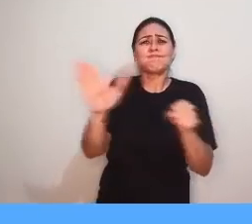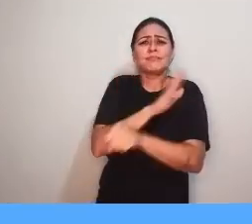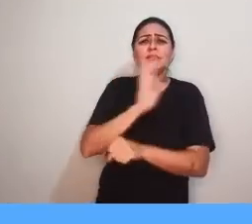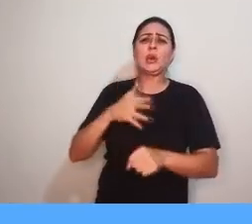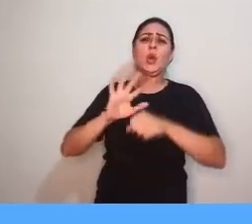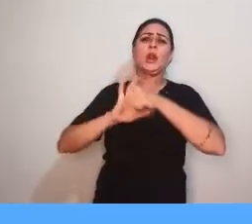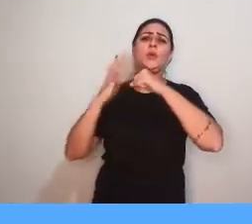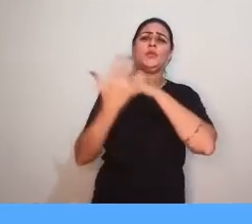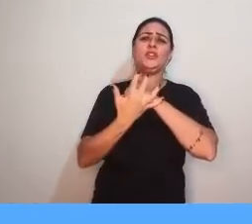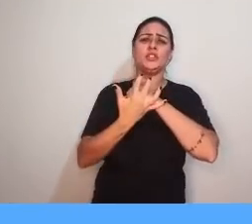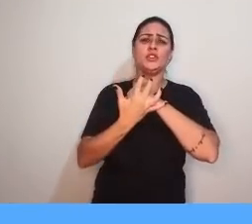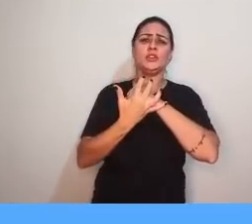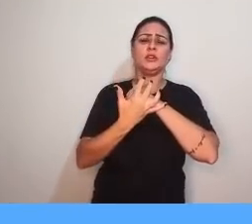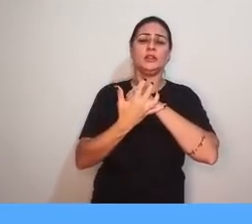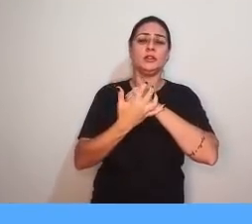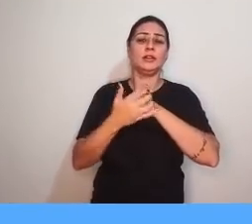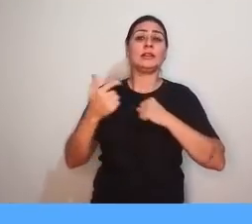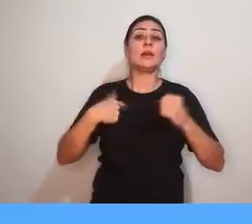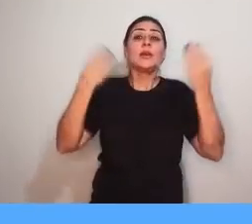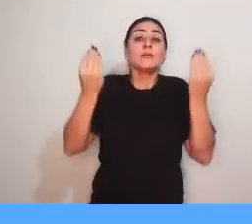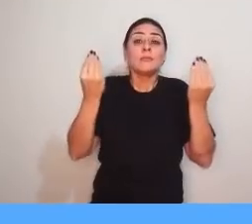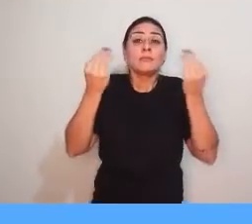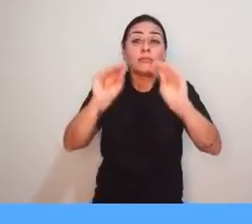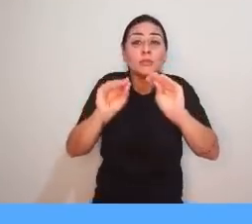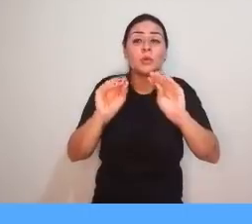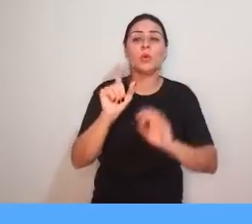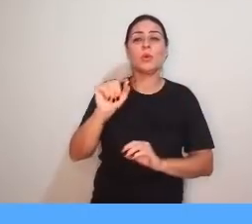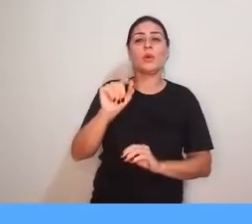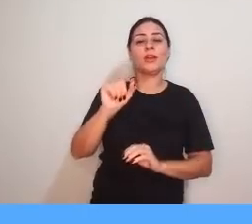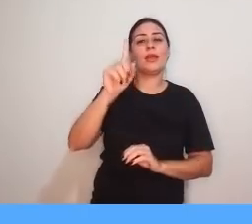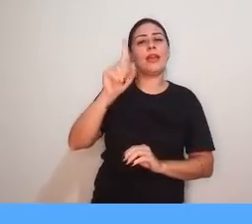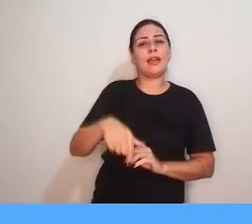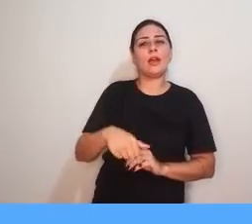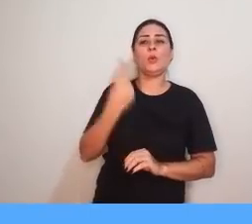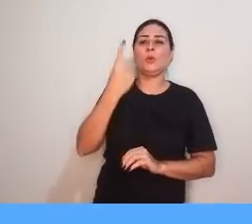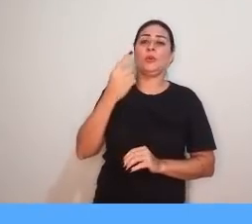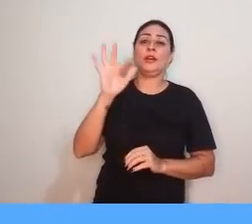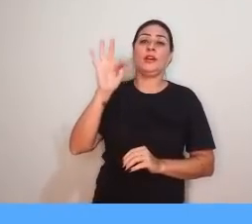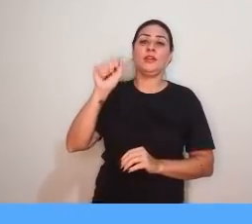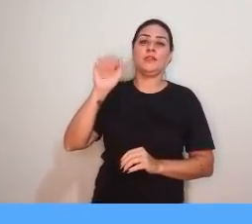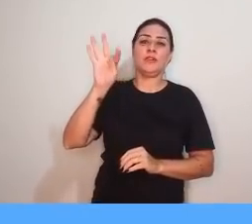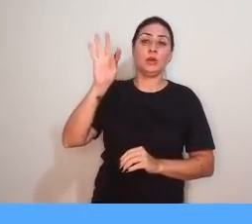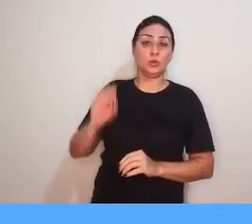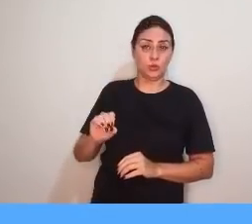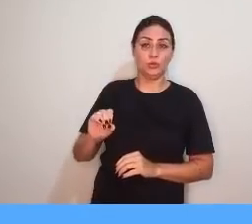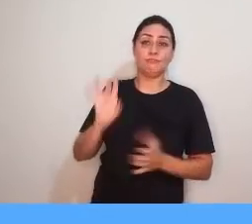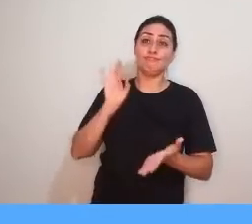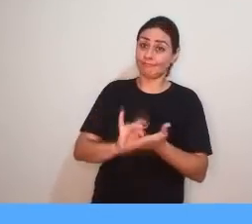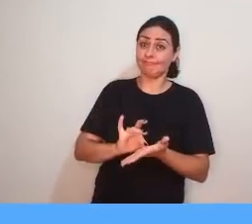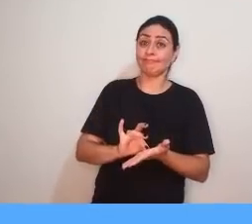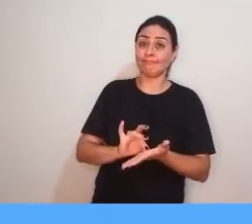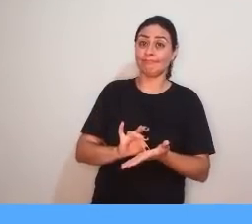eu anunciei um dado oriundo de um fato. Tá? Então, esse fato pedagógico